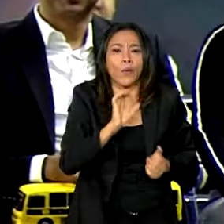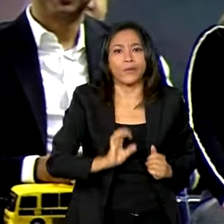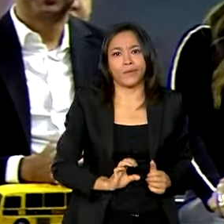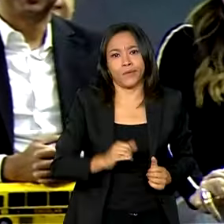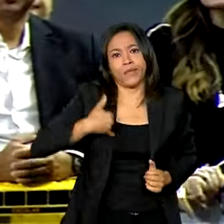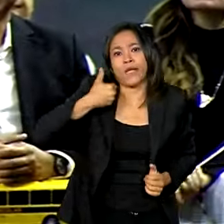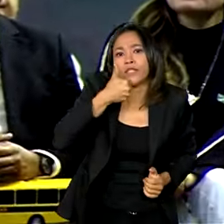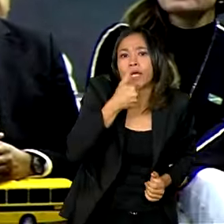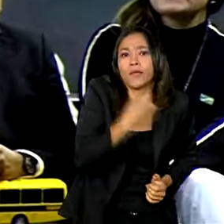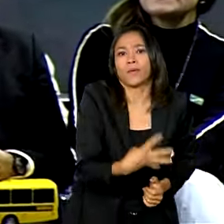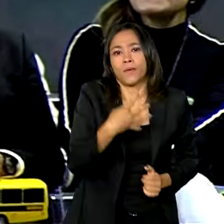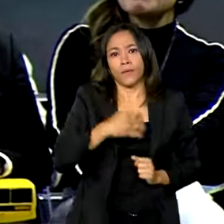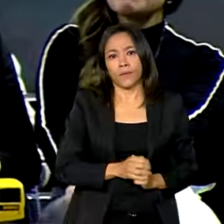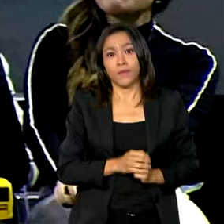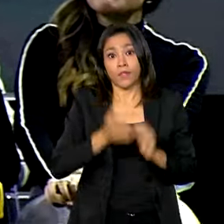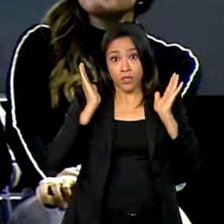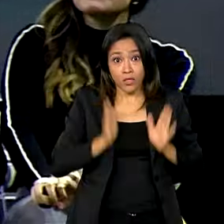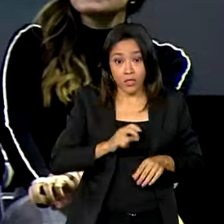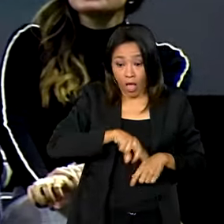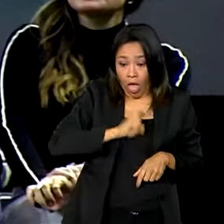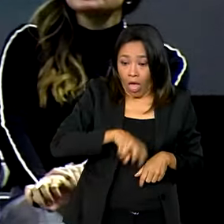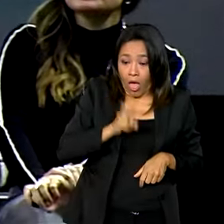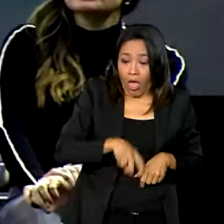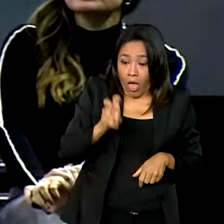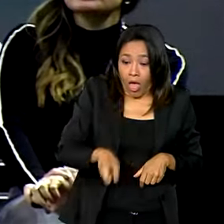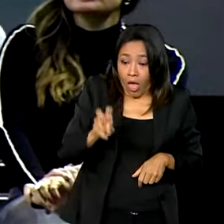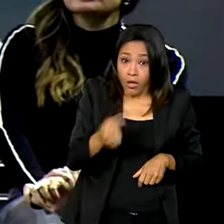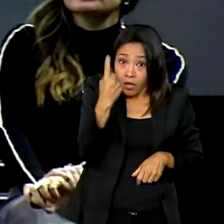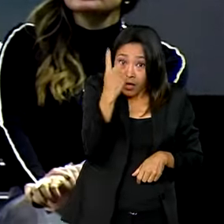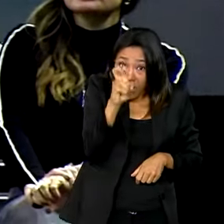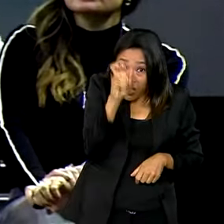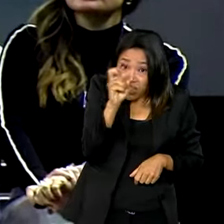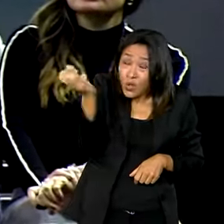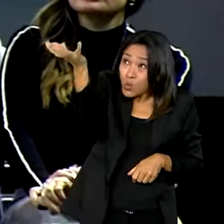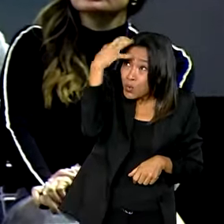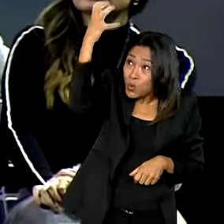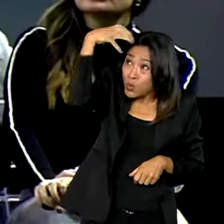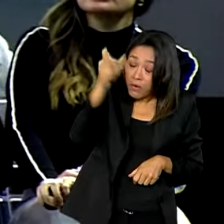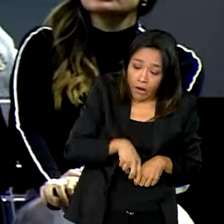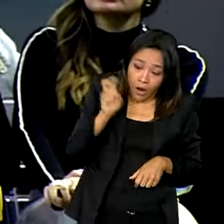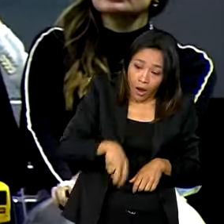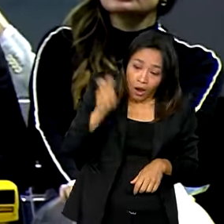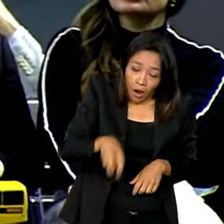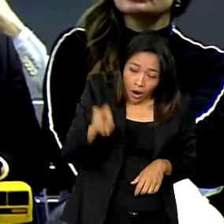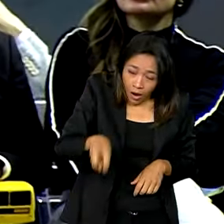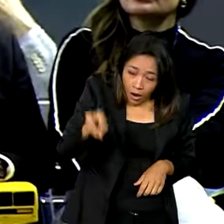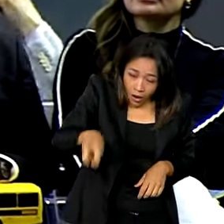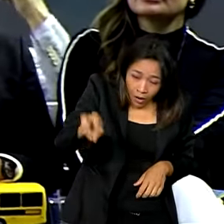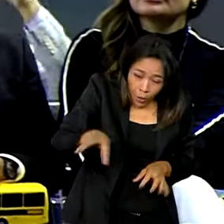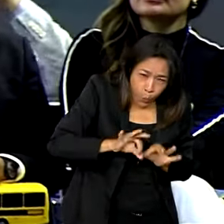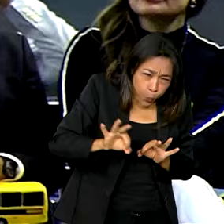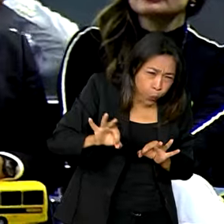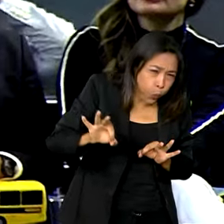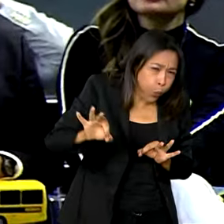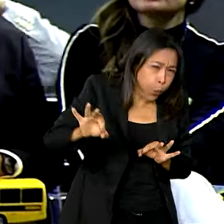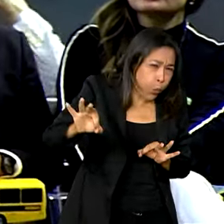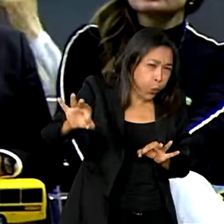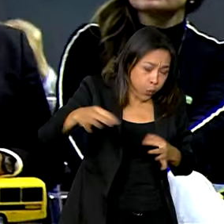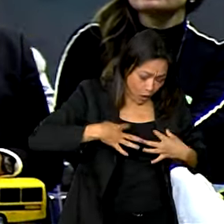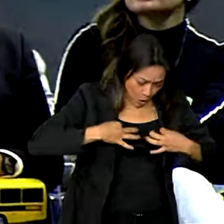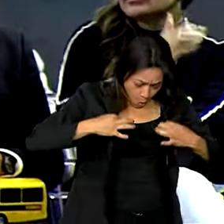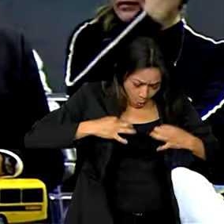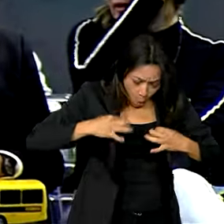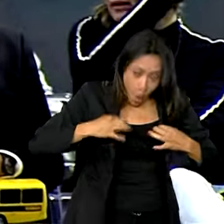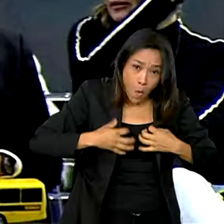de 14 anos, sair de casa e andar 15 quilômetros com chuva, tendo que embrulhar a roupa da